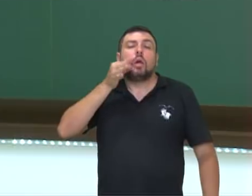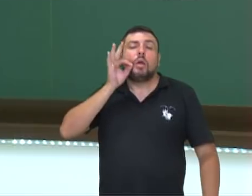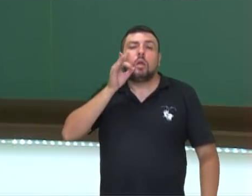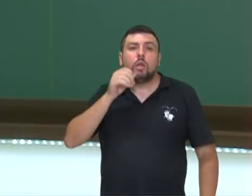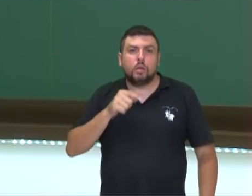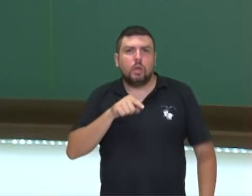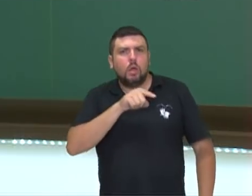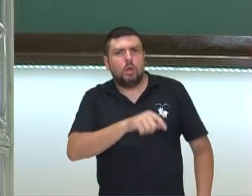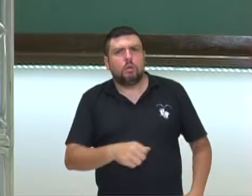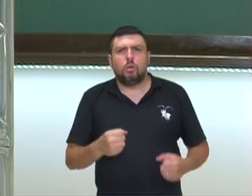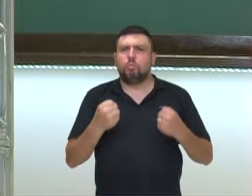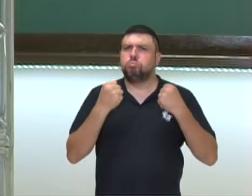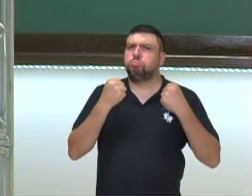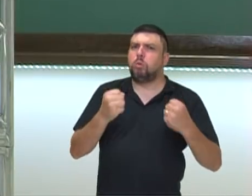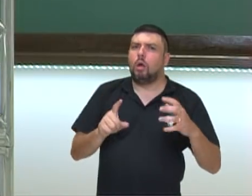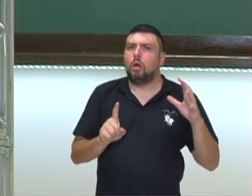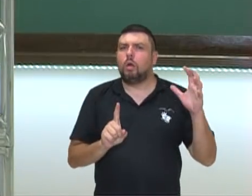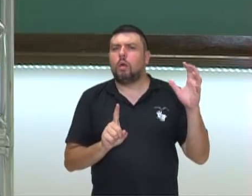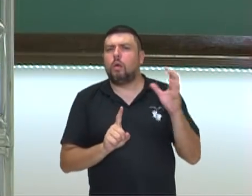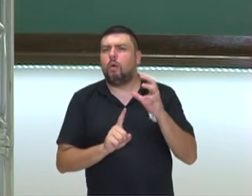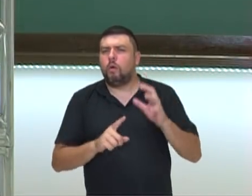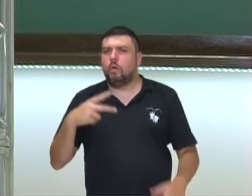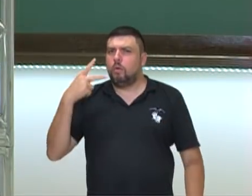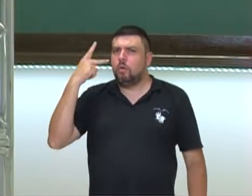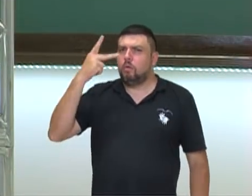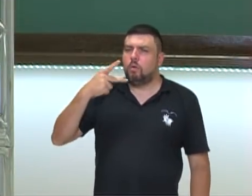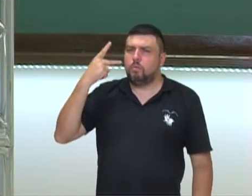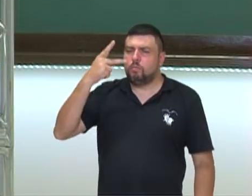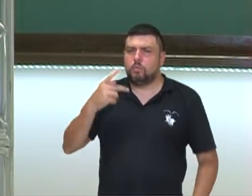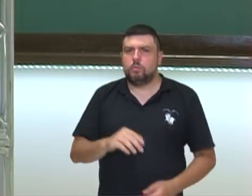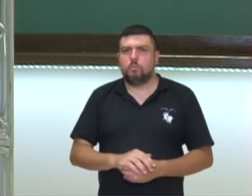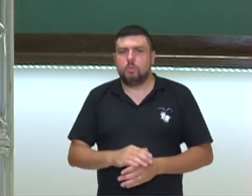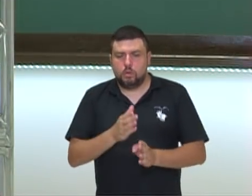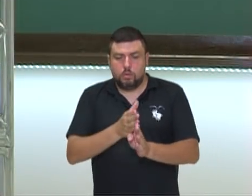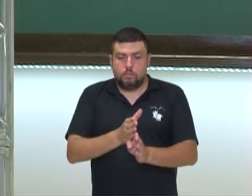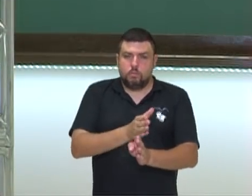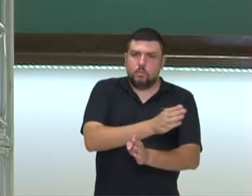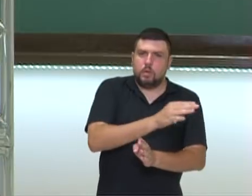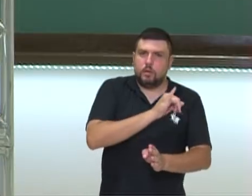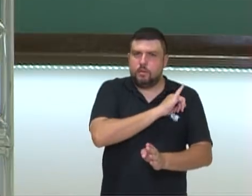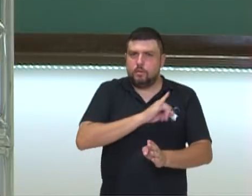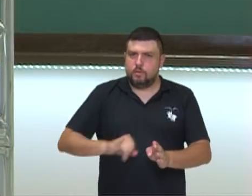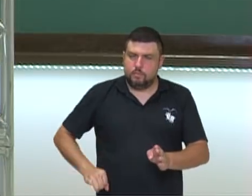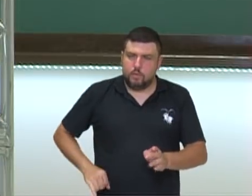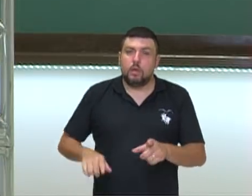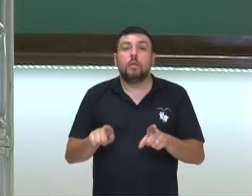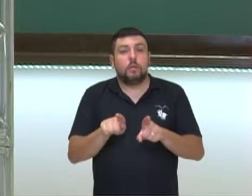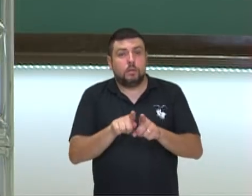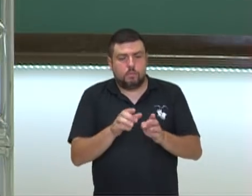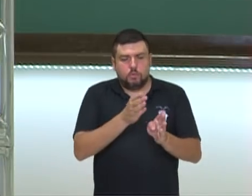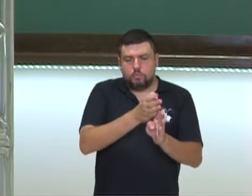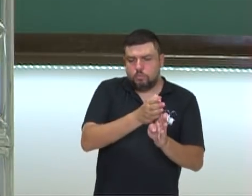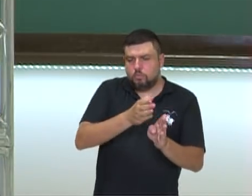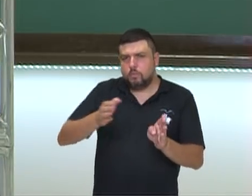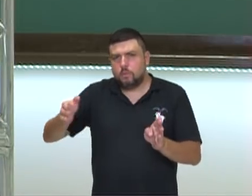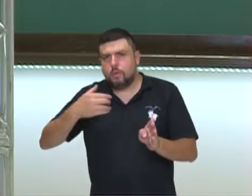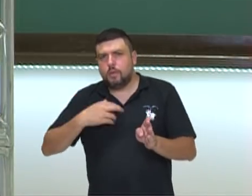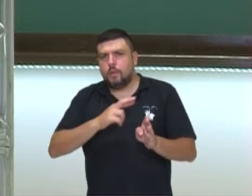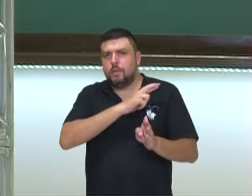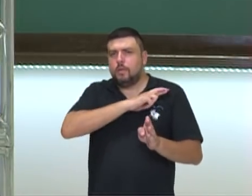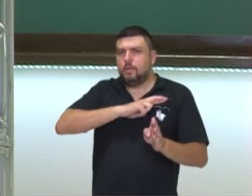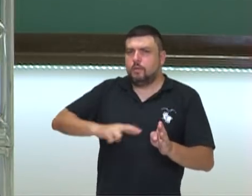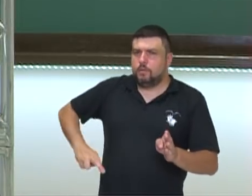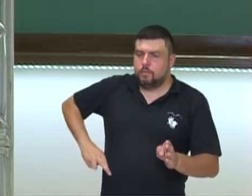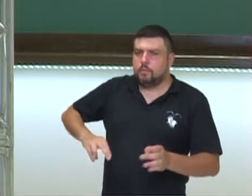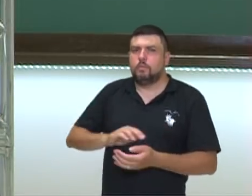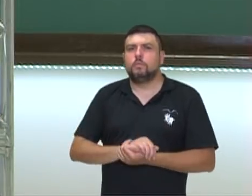participação política, tanto no final do Império quanto no início, em boa parte da República do Brasil. Então, os produtores de